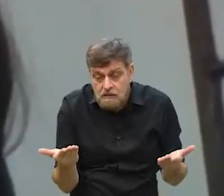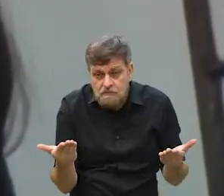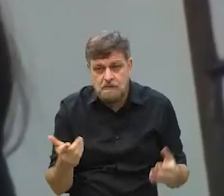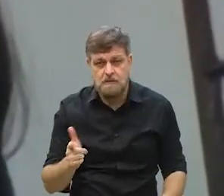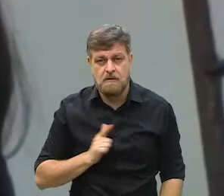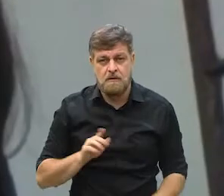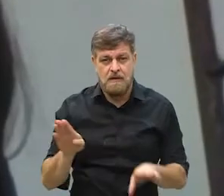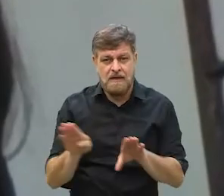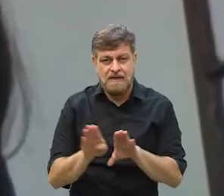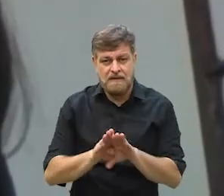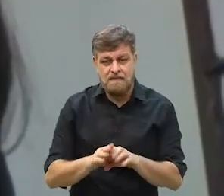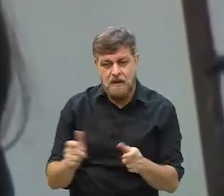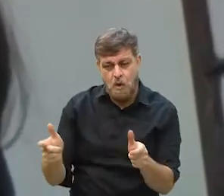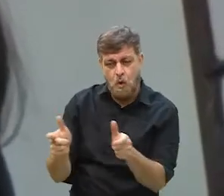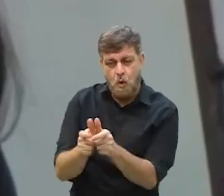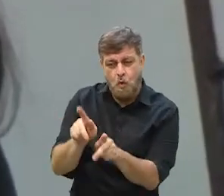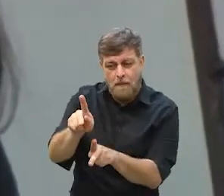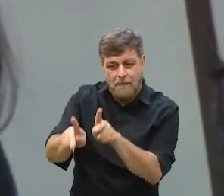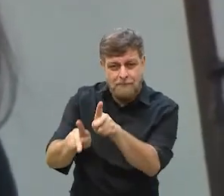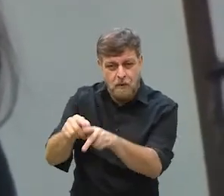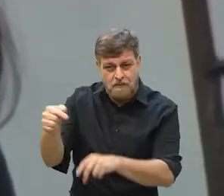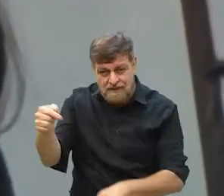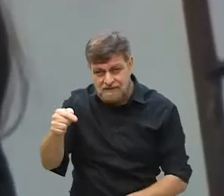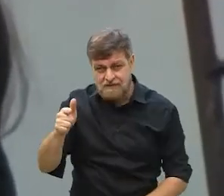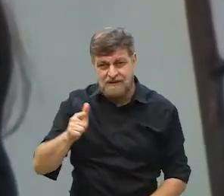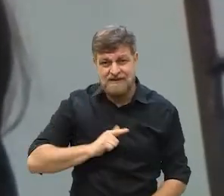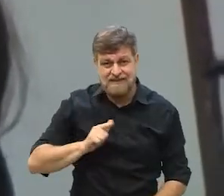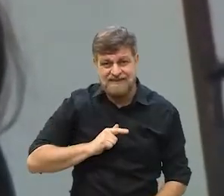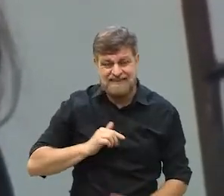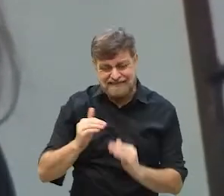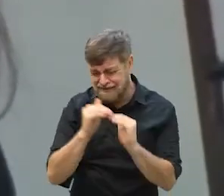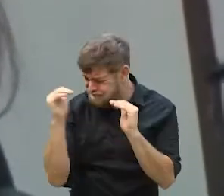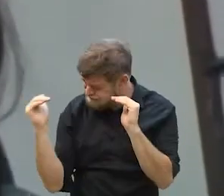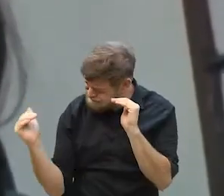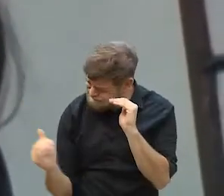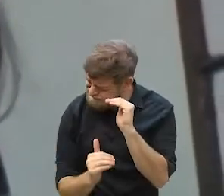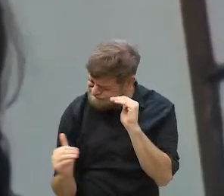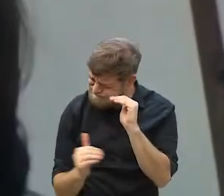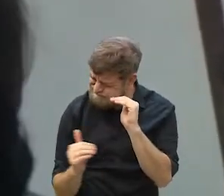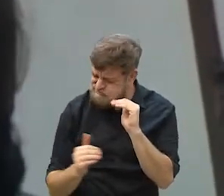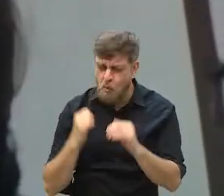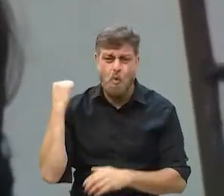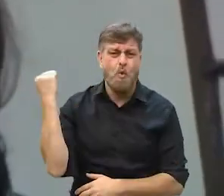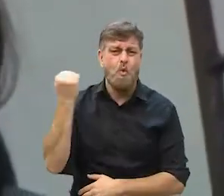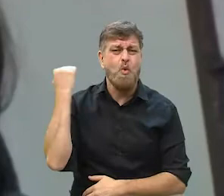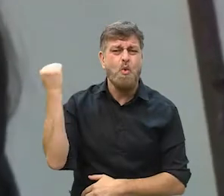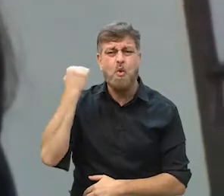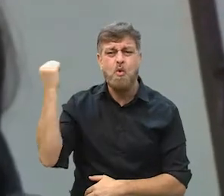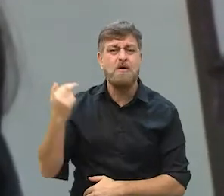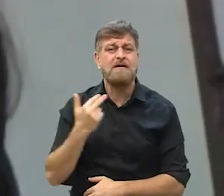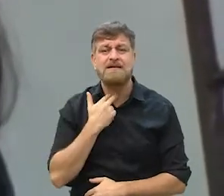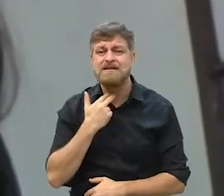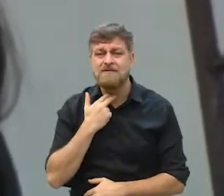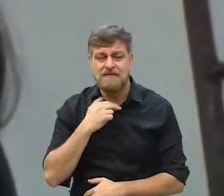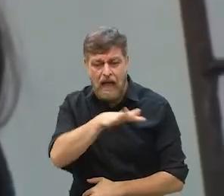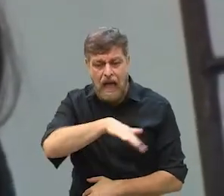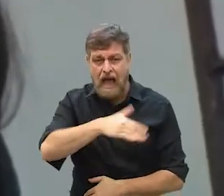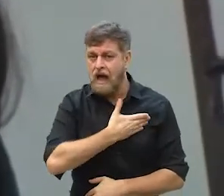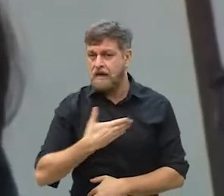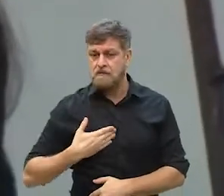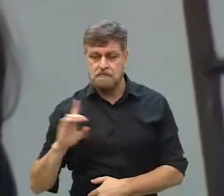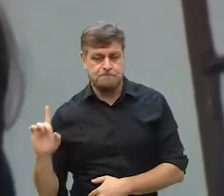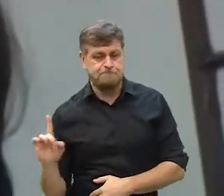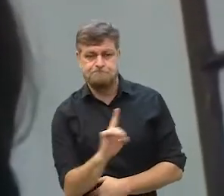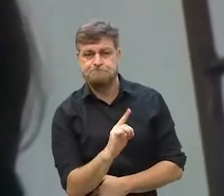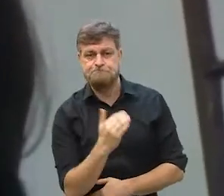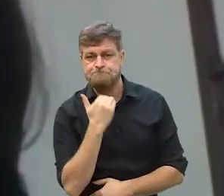parte significativa da população numa condição de vulnerabilidade tamanha que ela não consegue acessar sequer os serviços